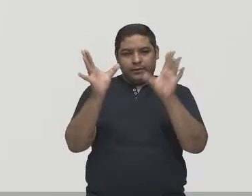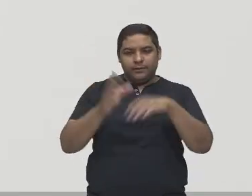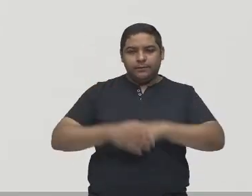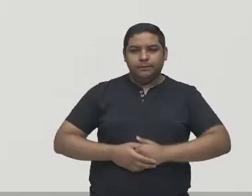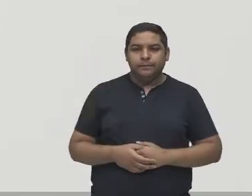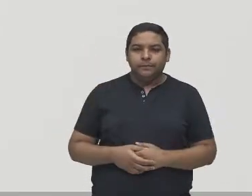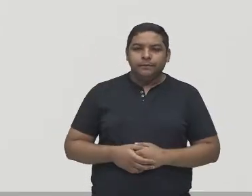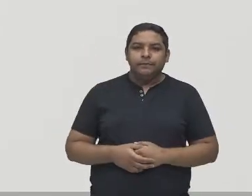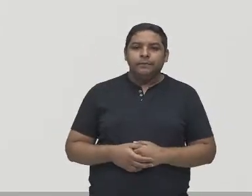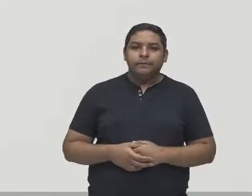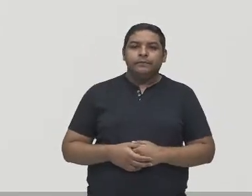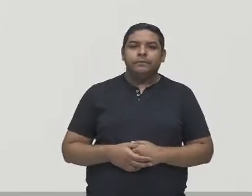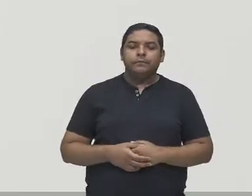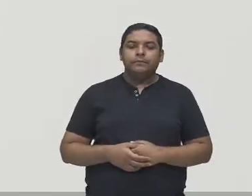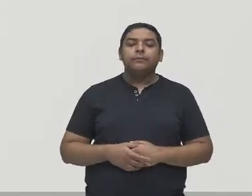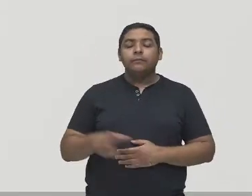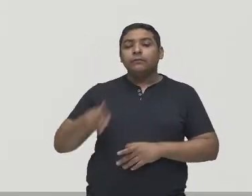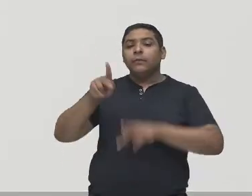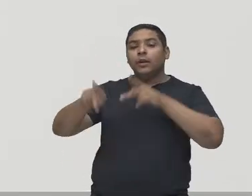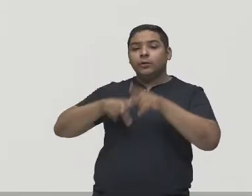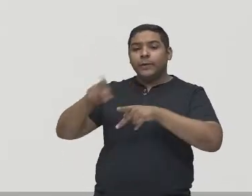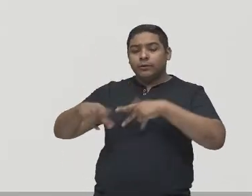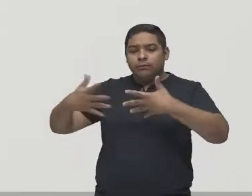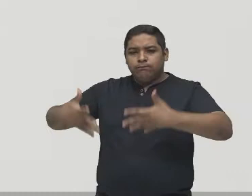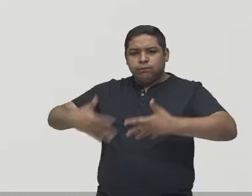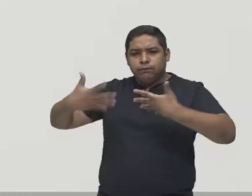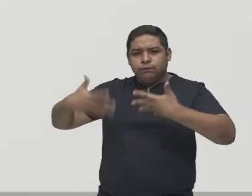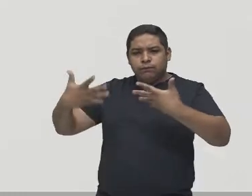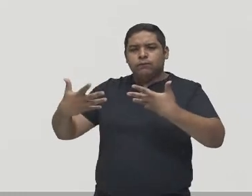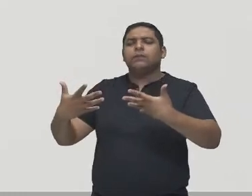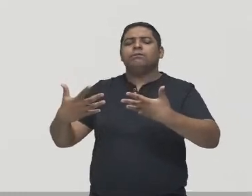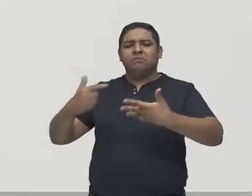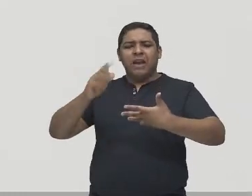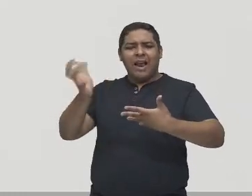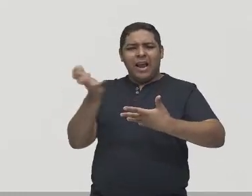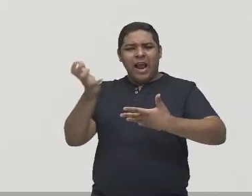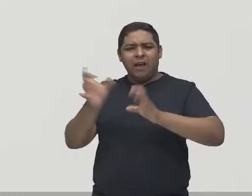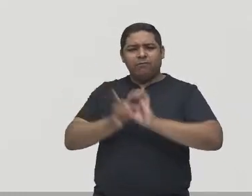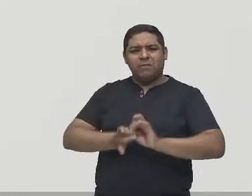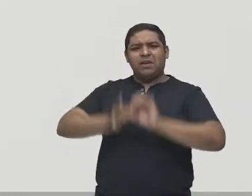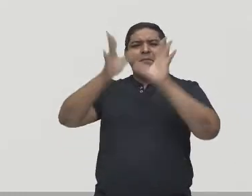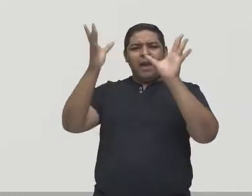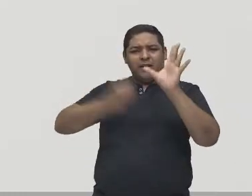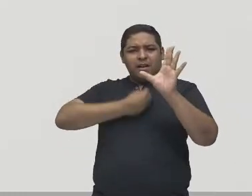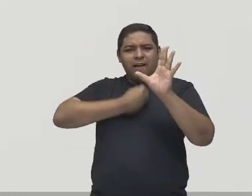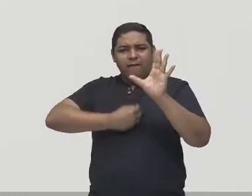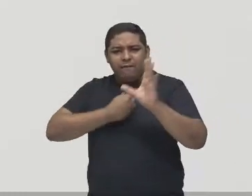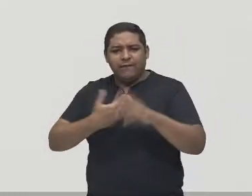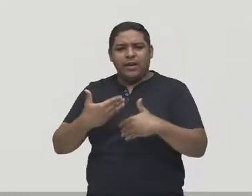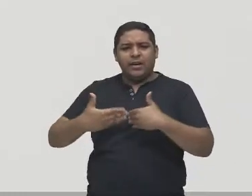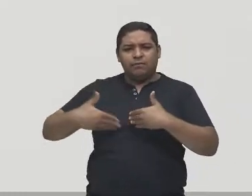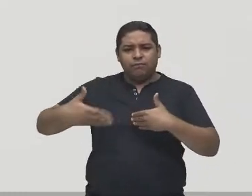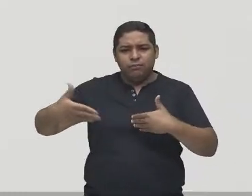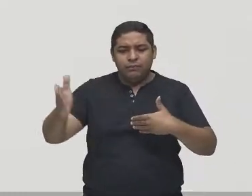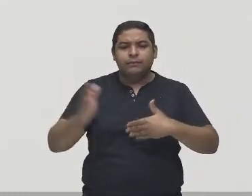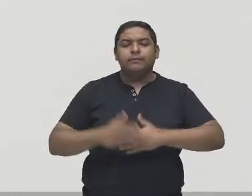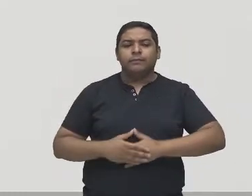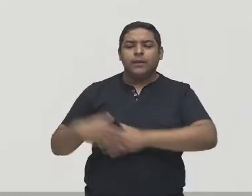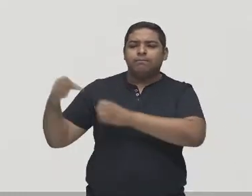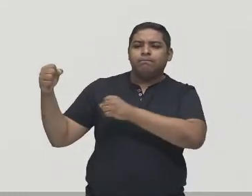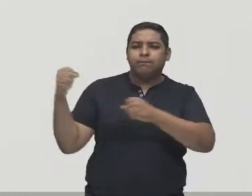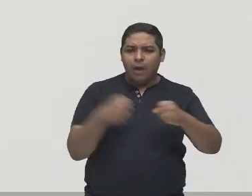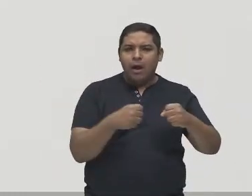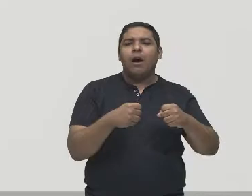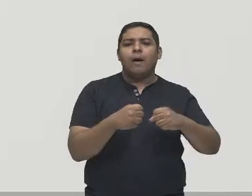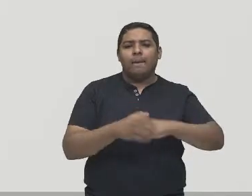pessoas estão aí impulsionadas pelo ideal de liberdade para ali chegar e retirar e tomar o poder.